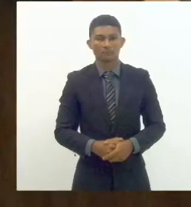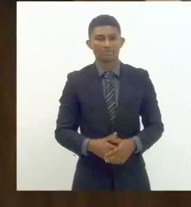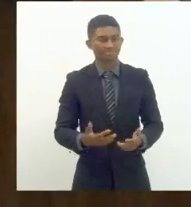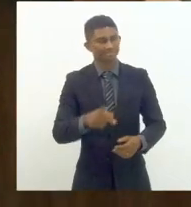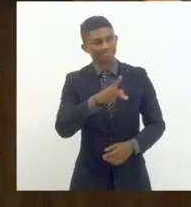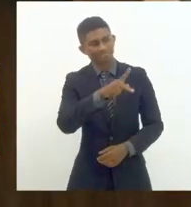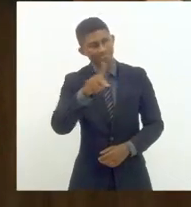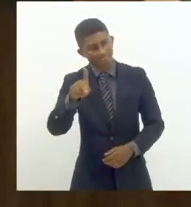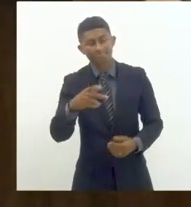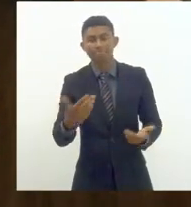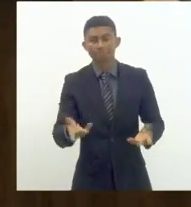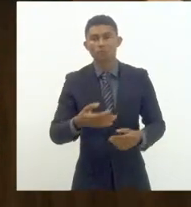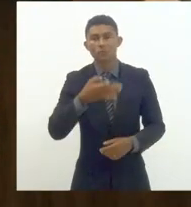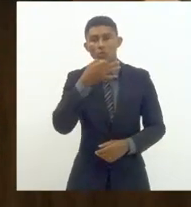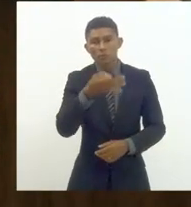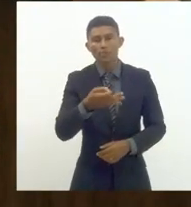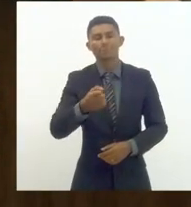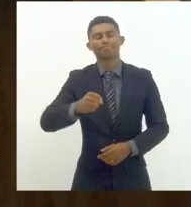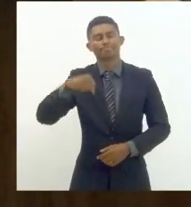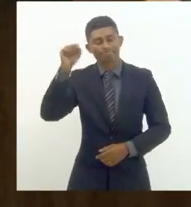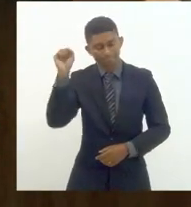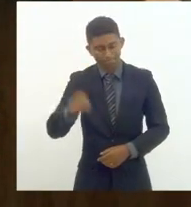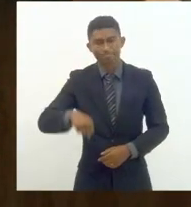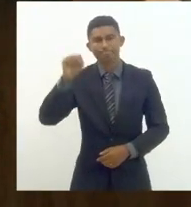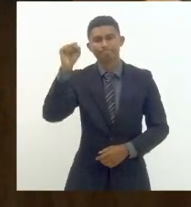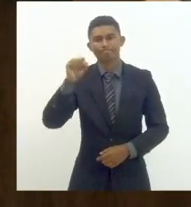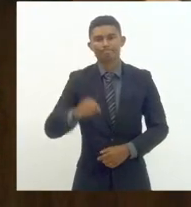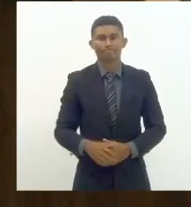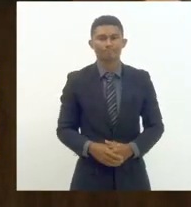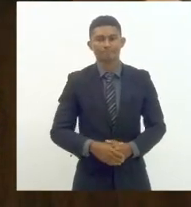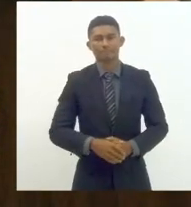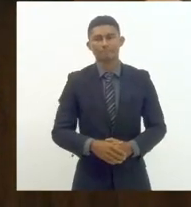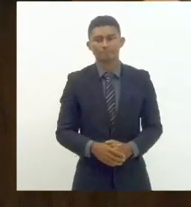Presidente, o parecer é favorável.